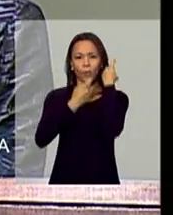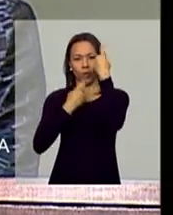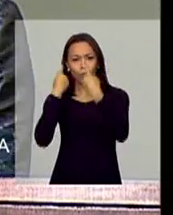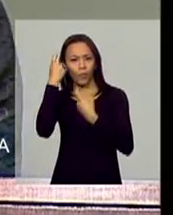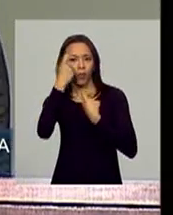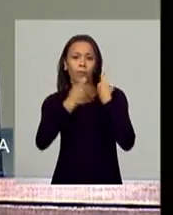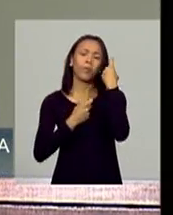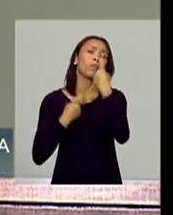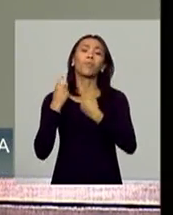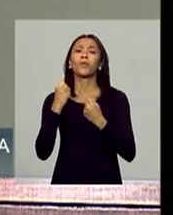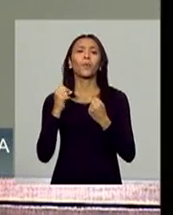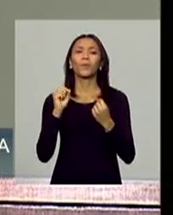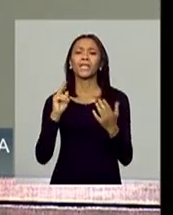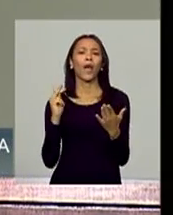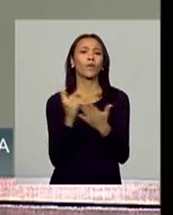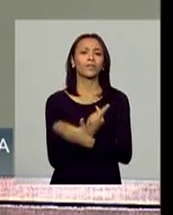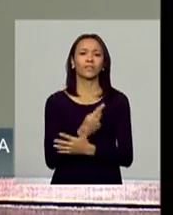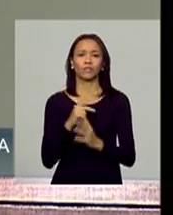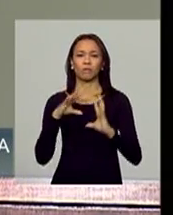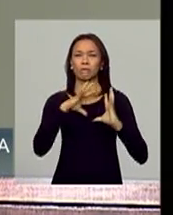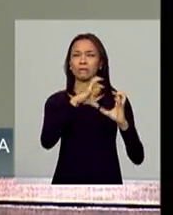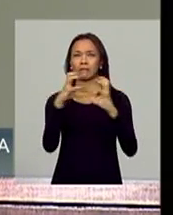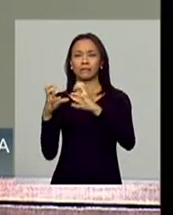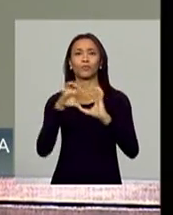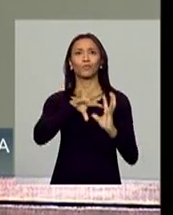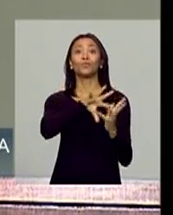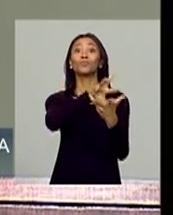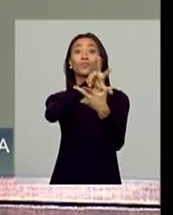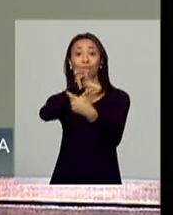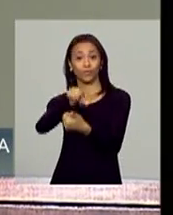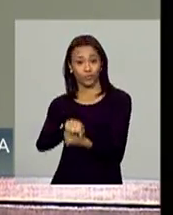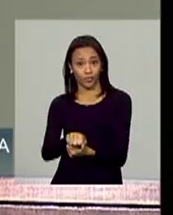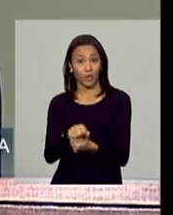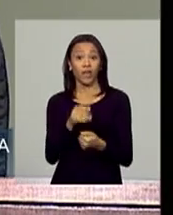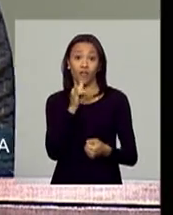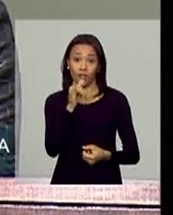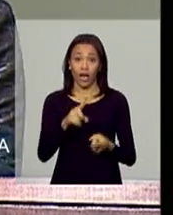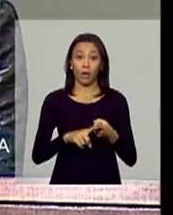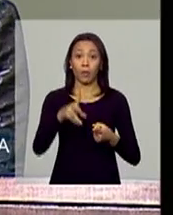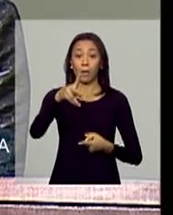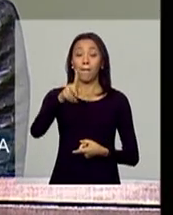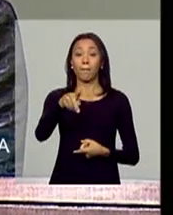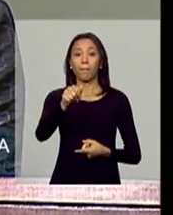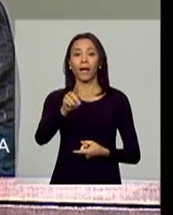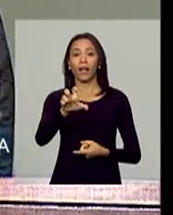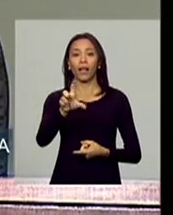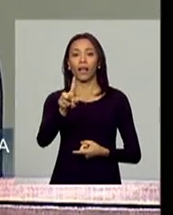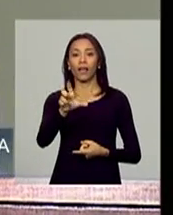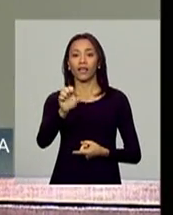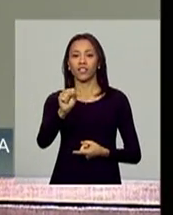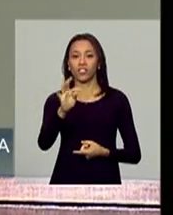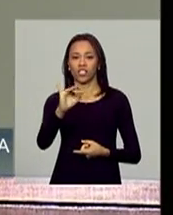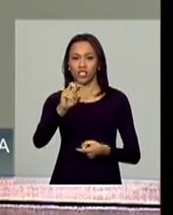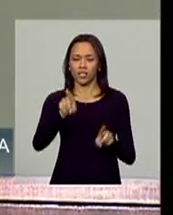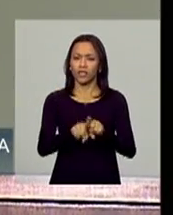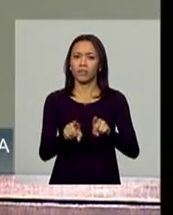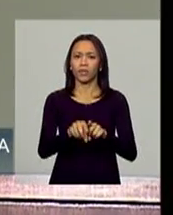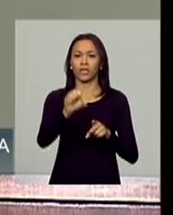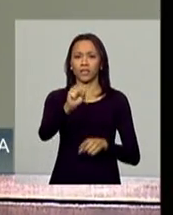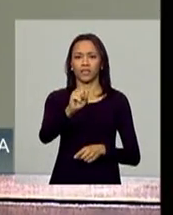de conflito no mundo inteiro. E eu cito aqui a Palestina ou a Síria, o